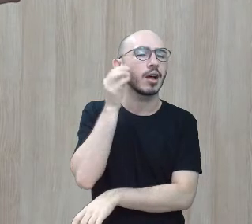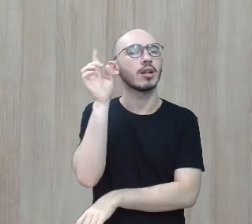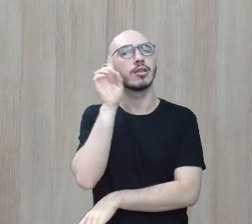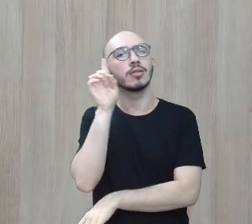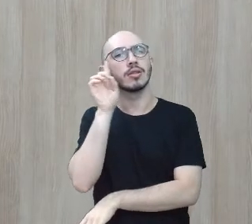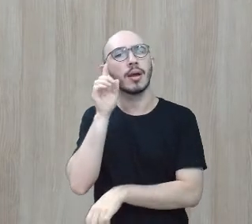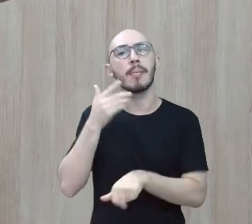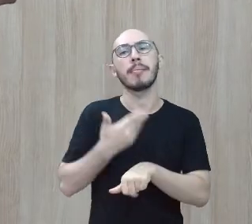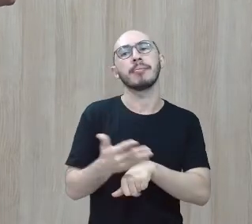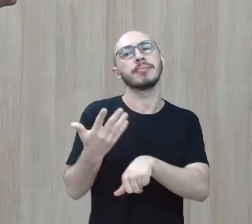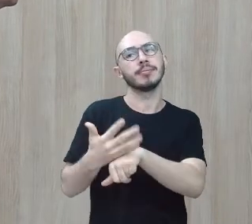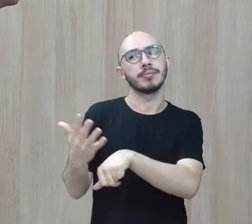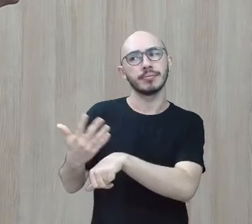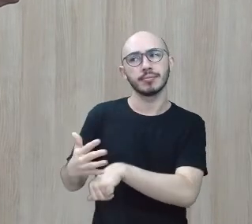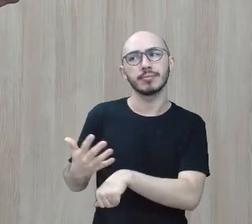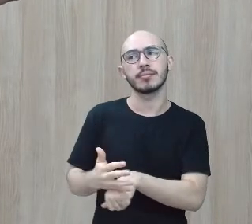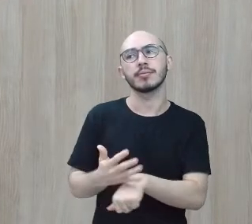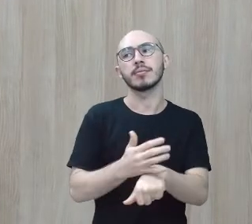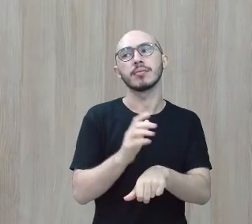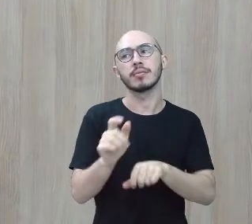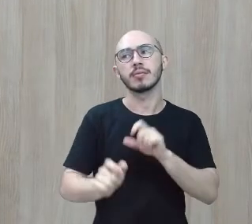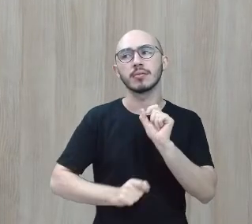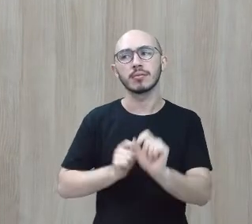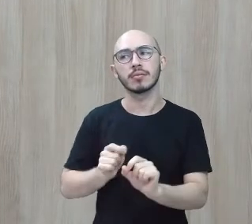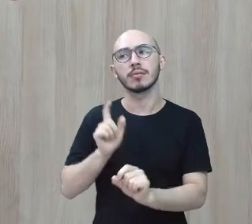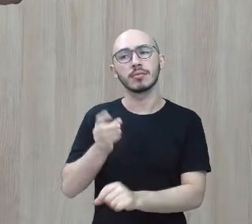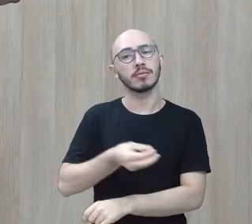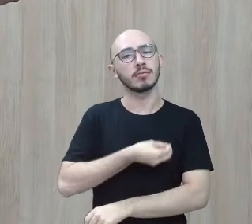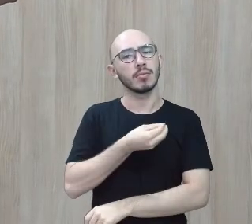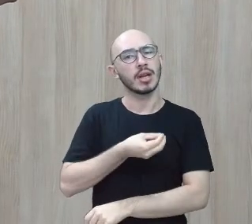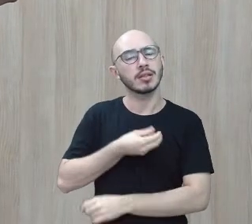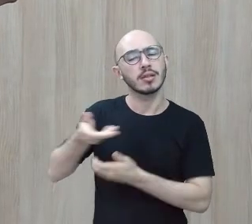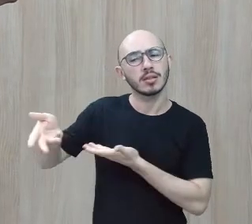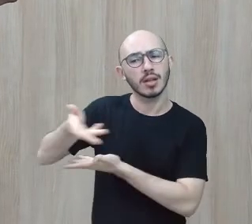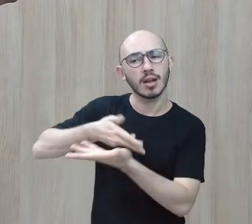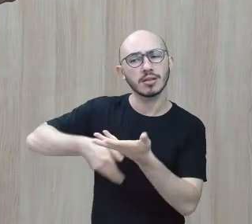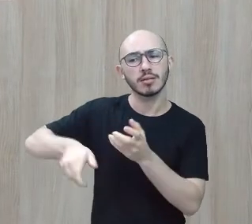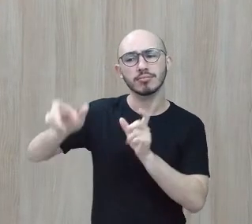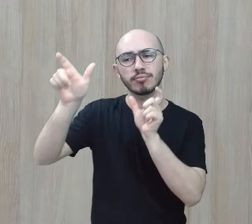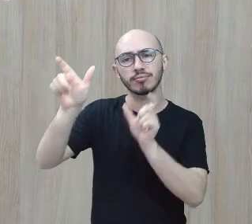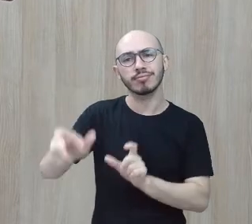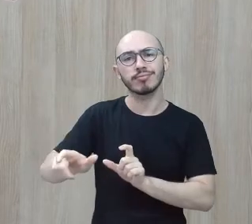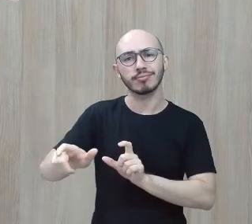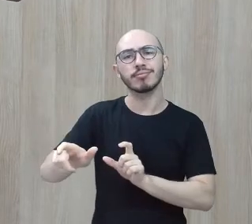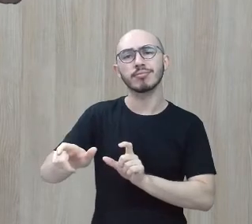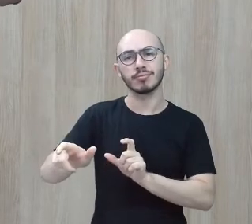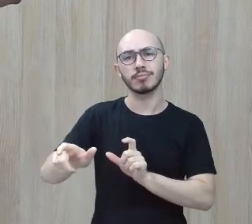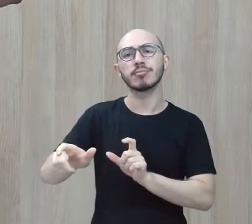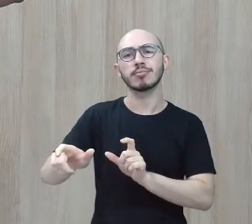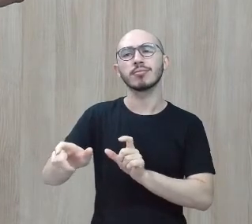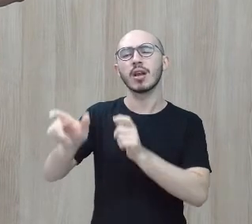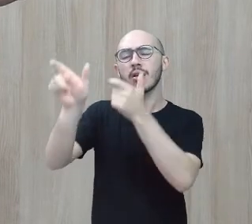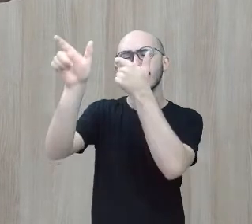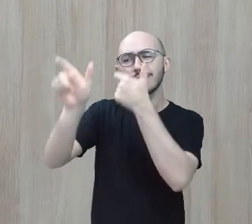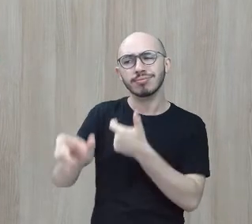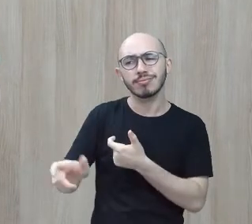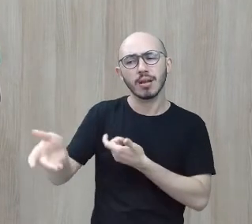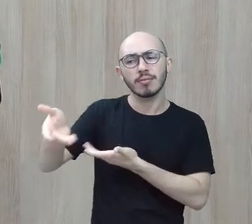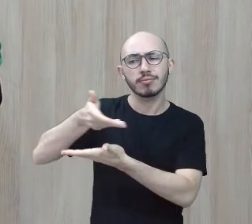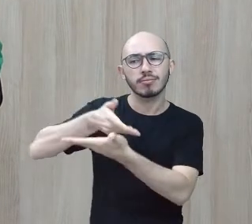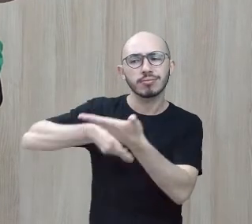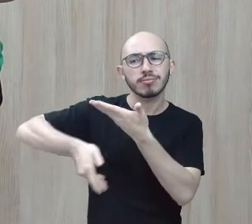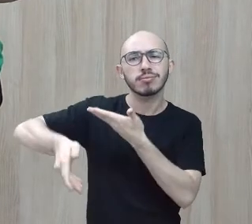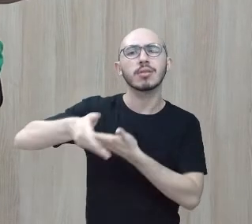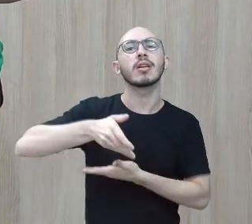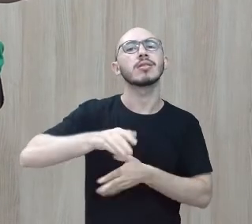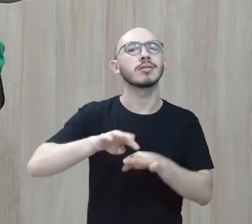dia praticar, não é, essa presença na vida dos outros, não é, para evitar essa solidão. Às vezes nós estamos